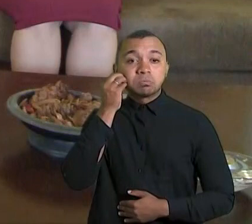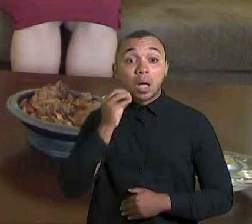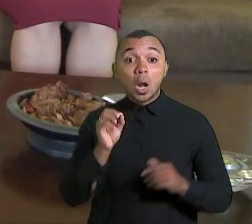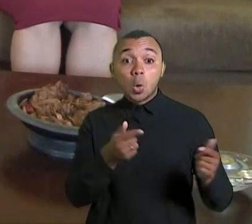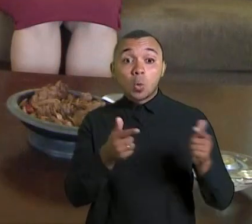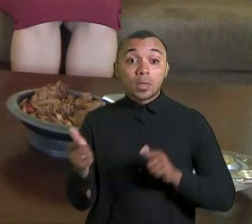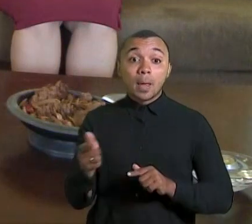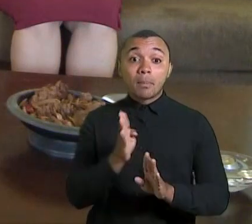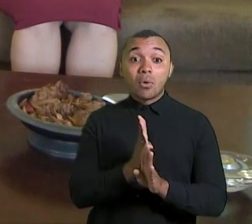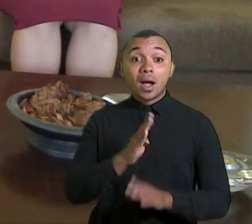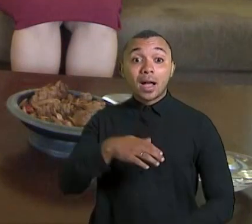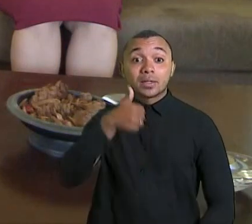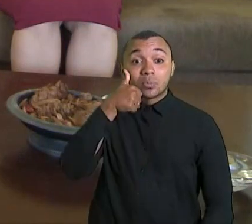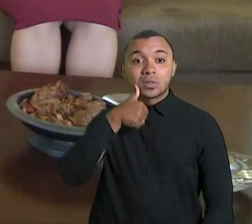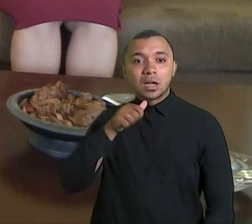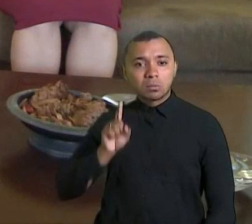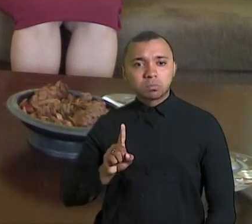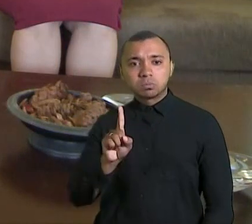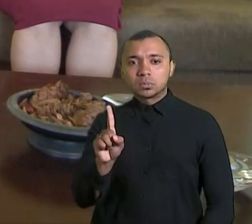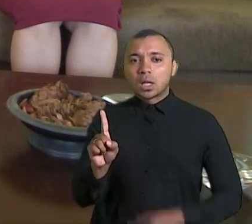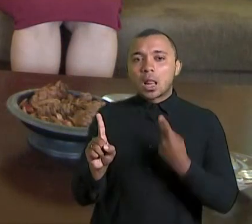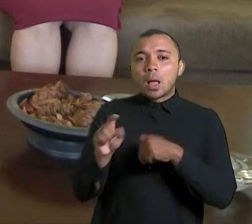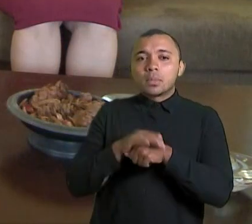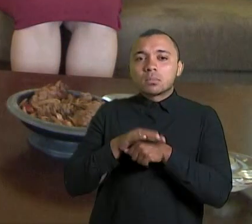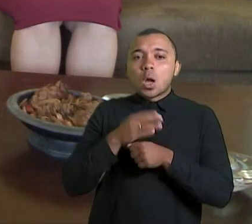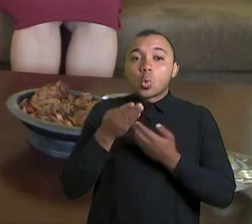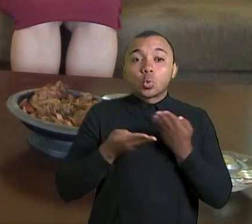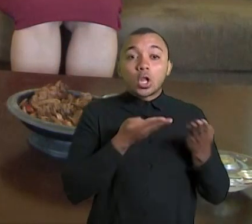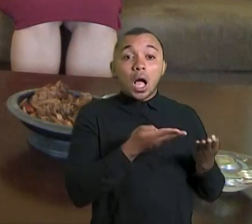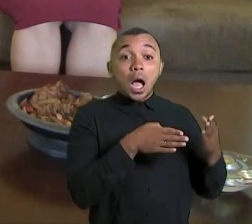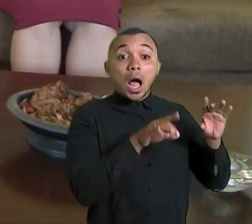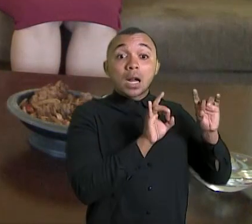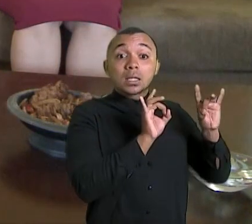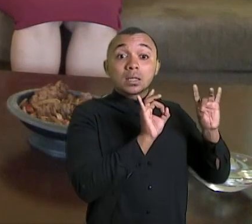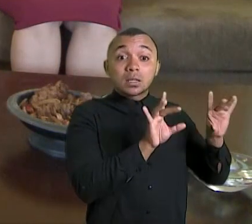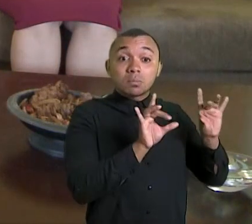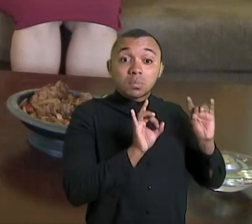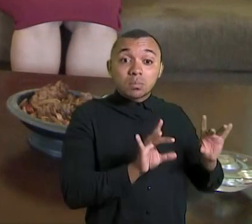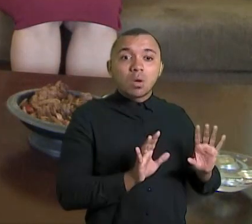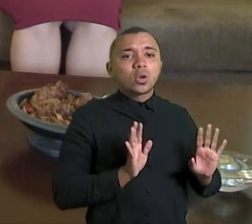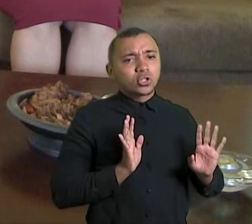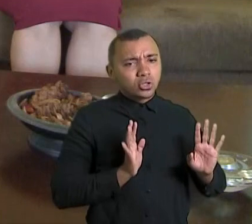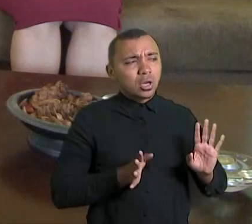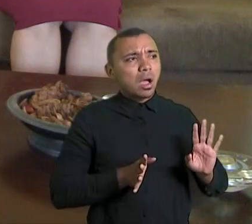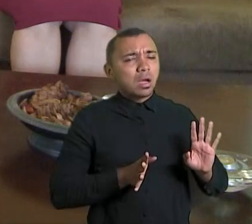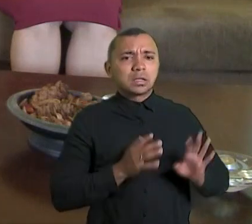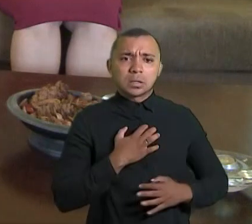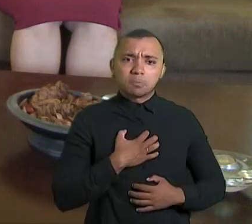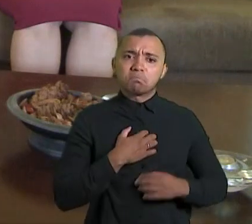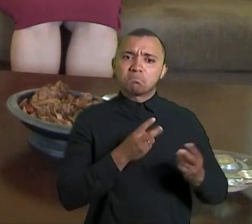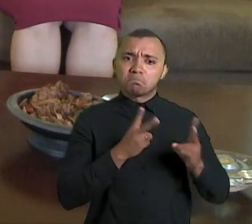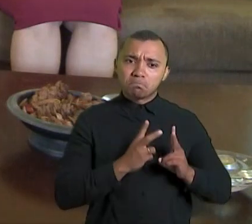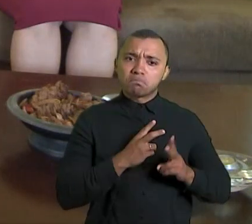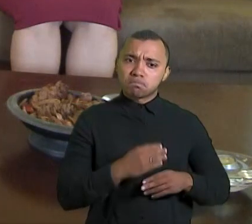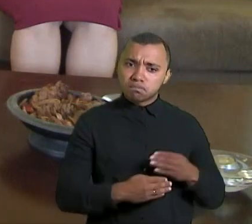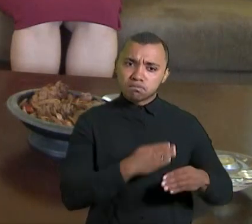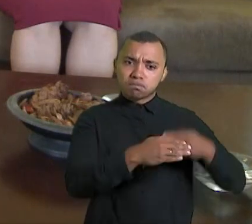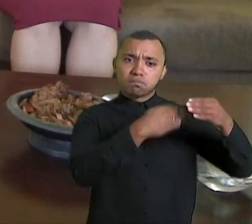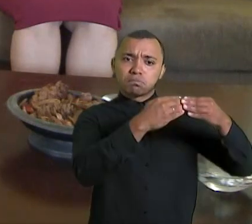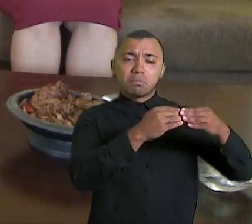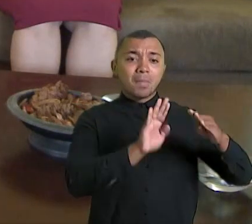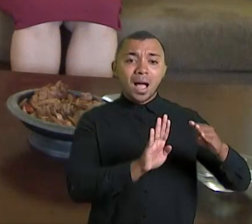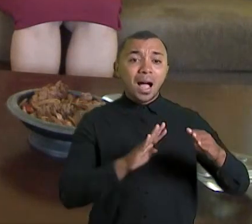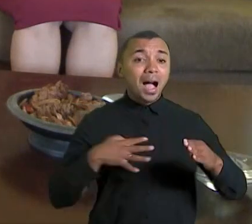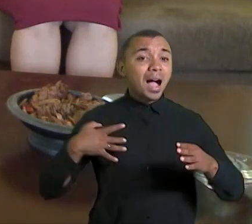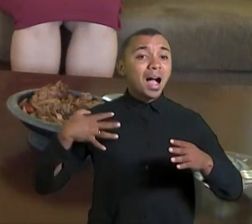uma demanda específica para ela. E embora hoje já tenha tido muitos avanços nessa questão, ainda existem por